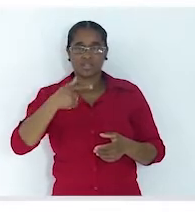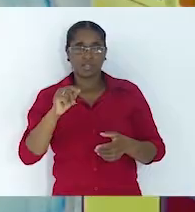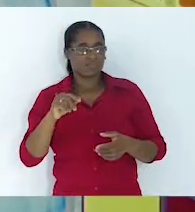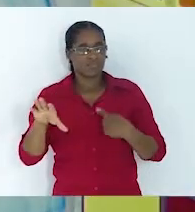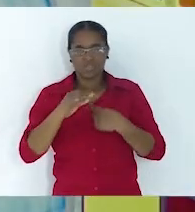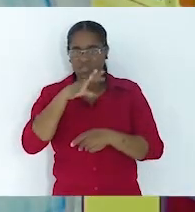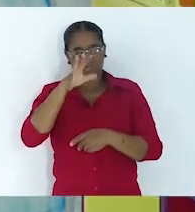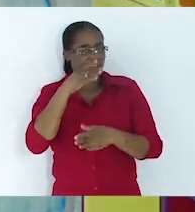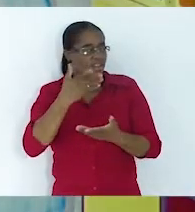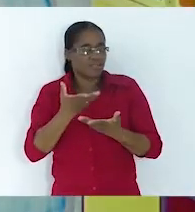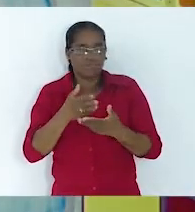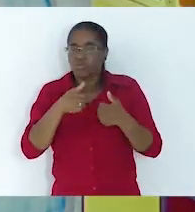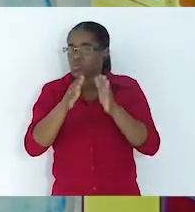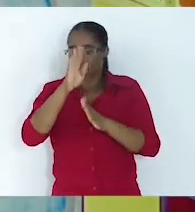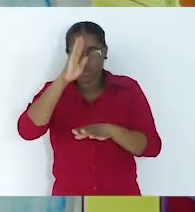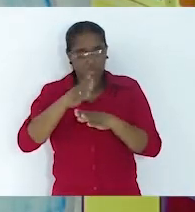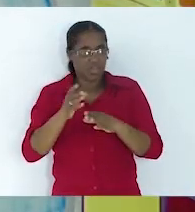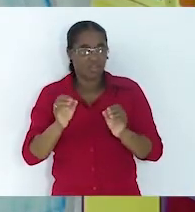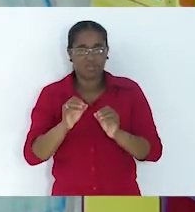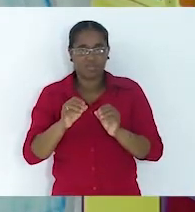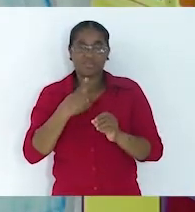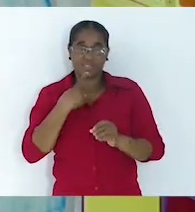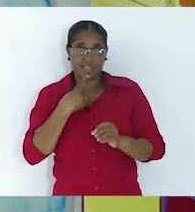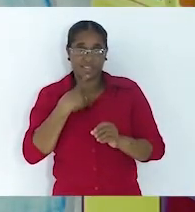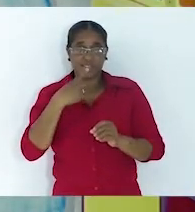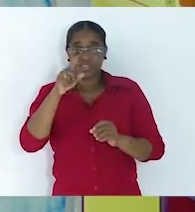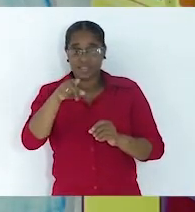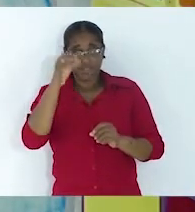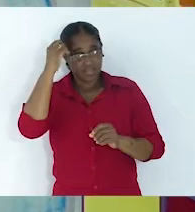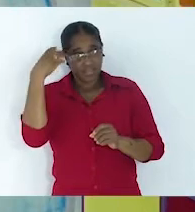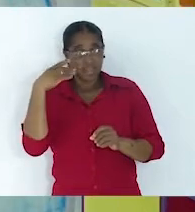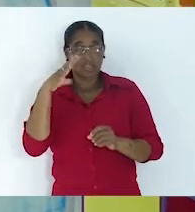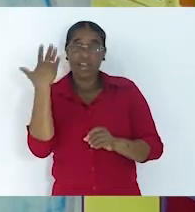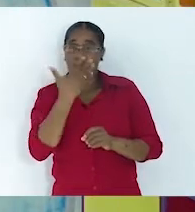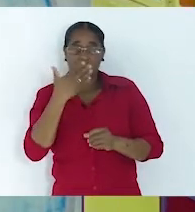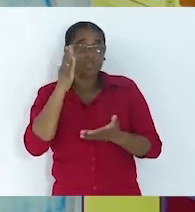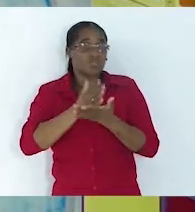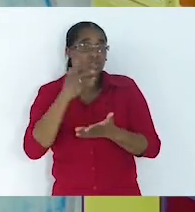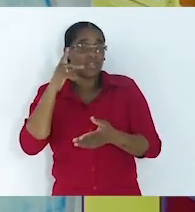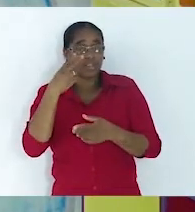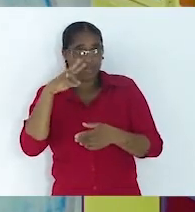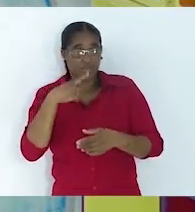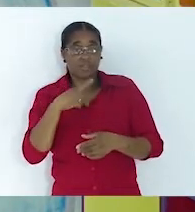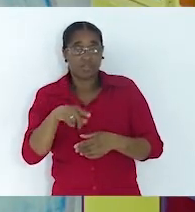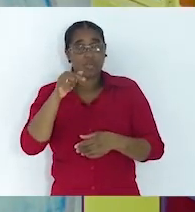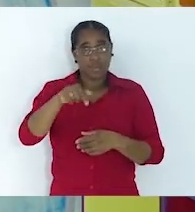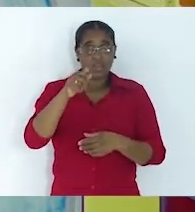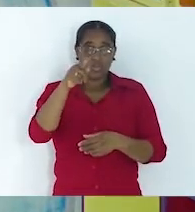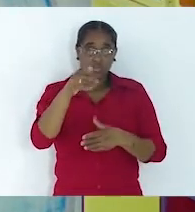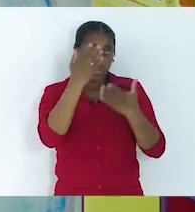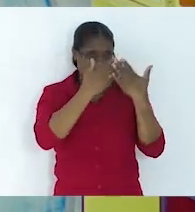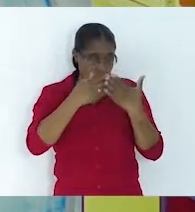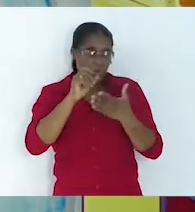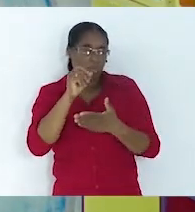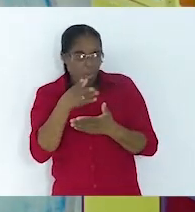Então, deu para entender? Não te esqueças que são aulas só de revisão. Então, para isso, tu tens que aprofundar um pouco mais.